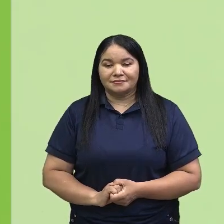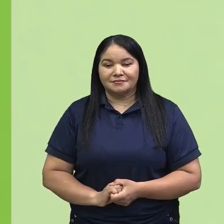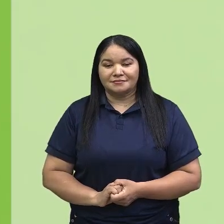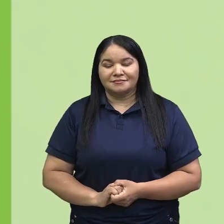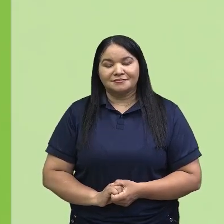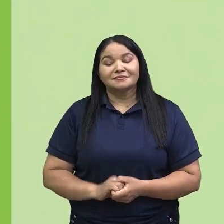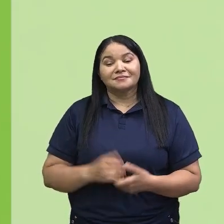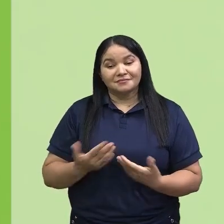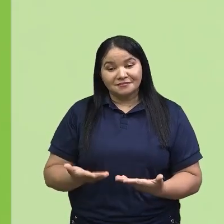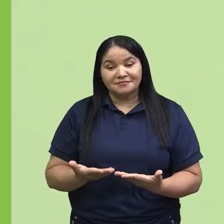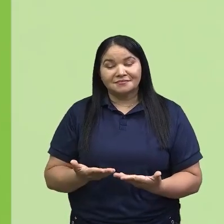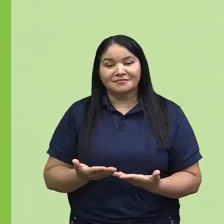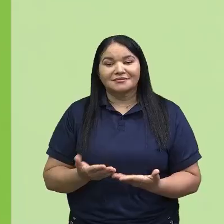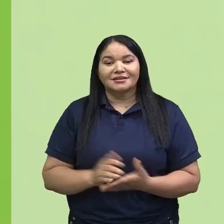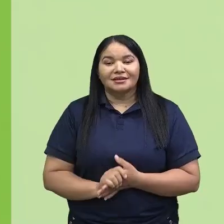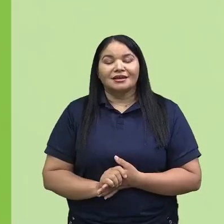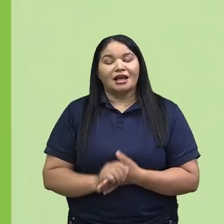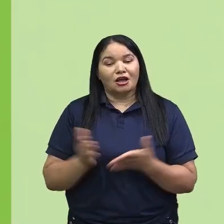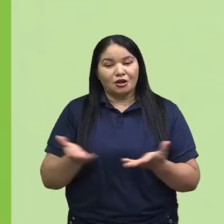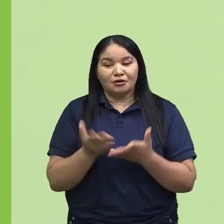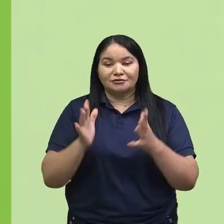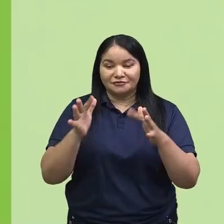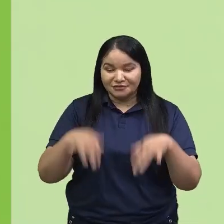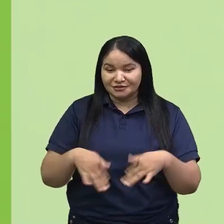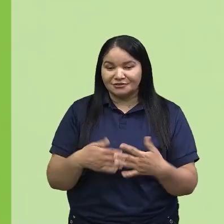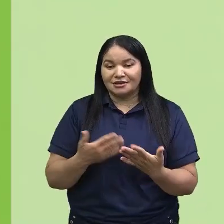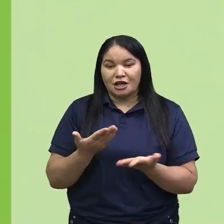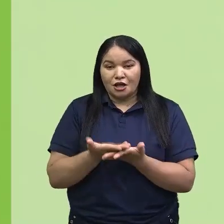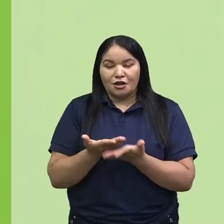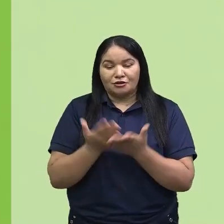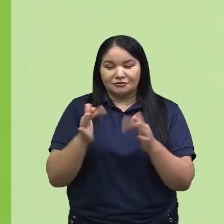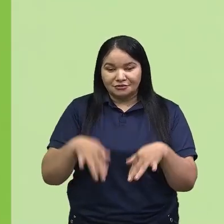É isso, pessoal. Com isso, nós encerramos a nossa aula de